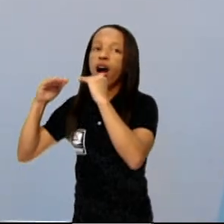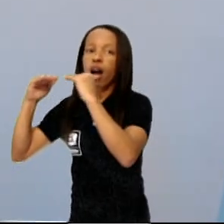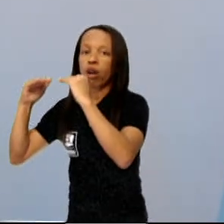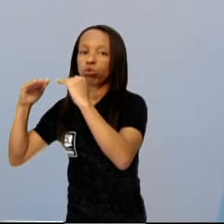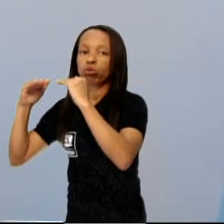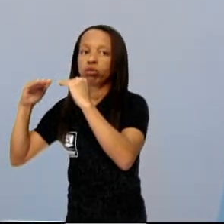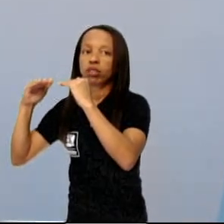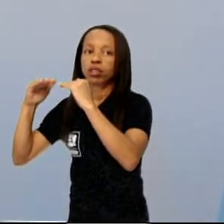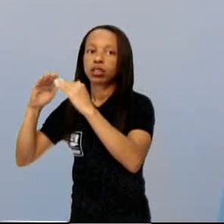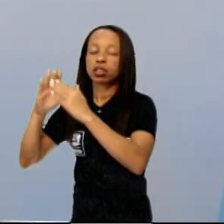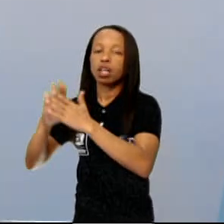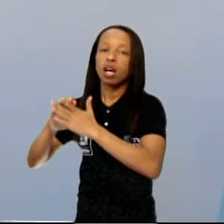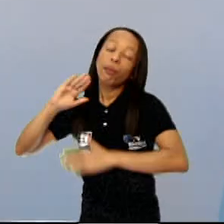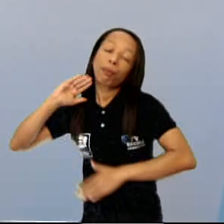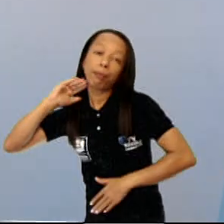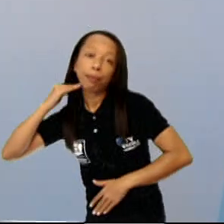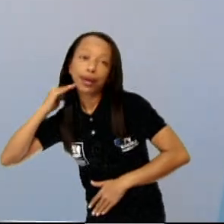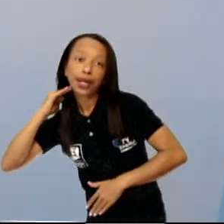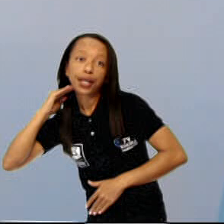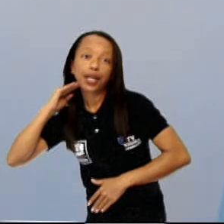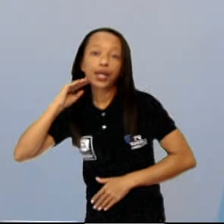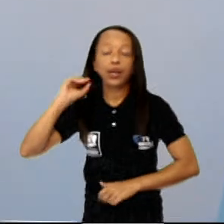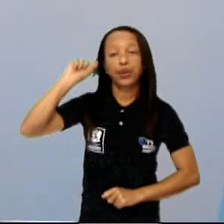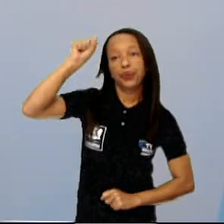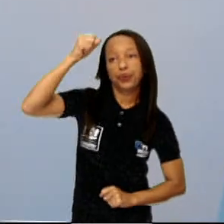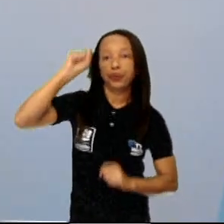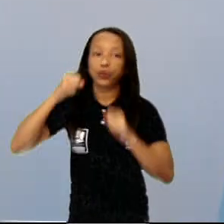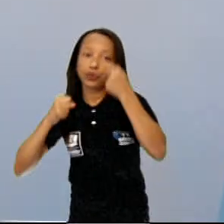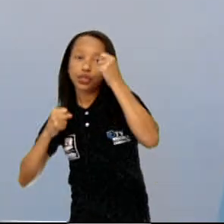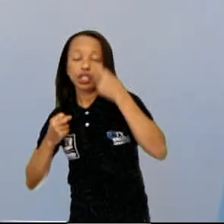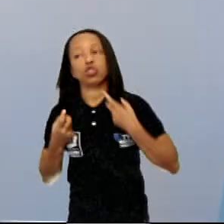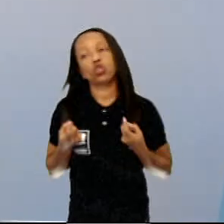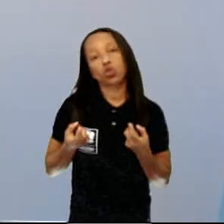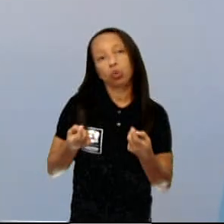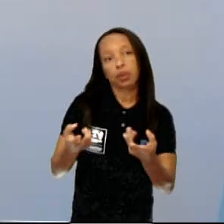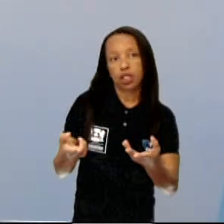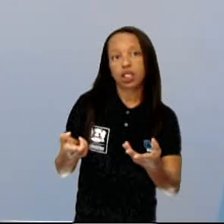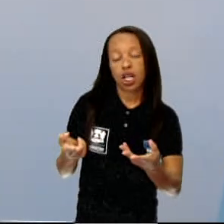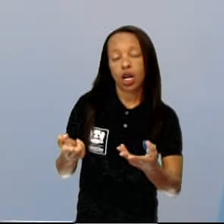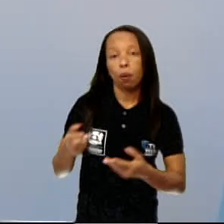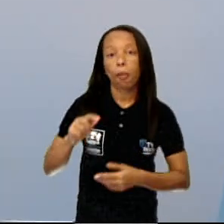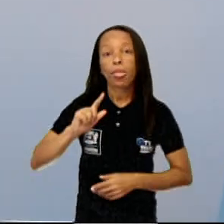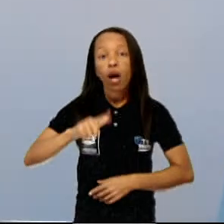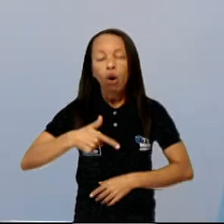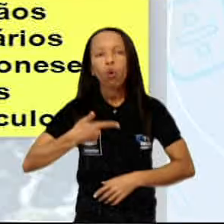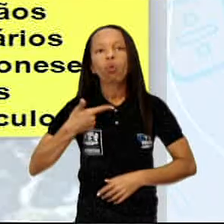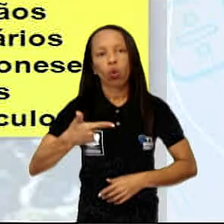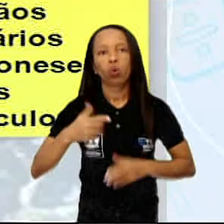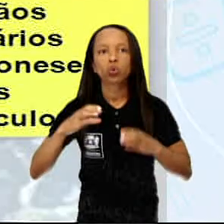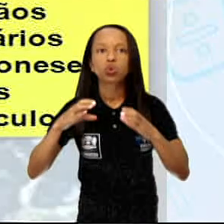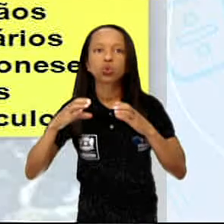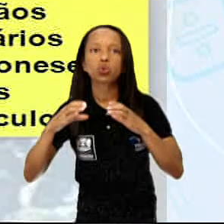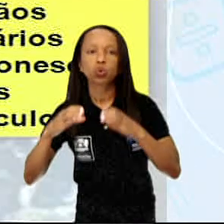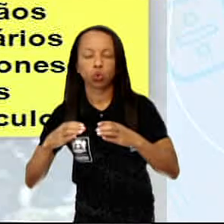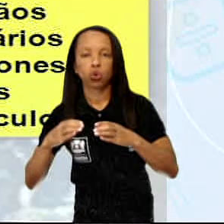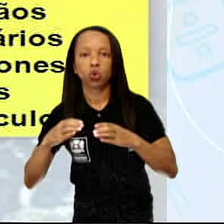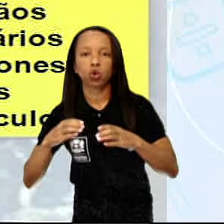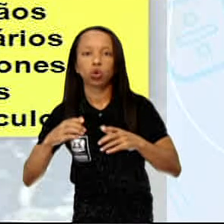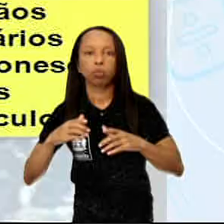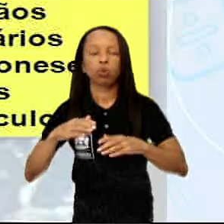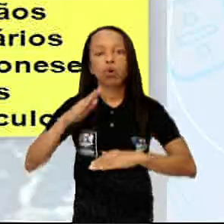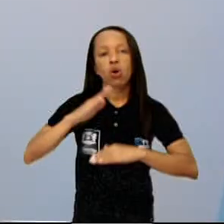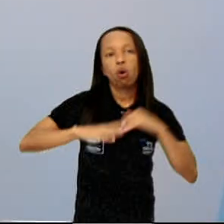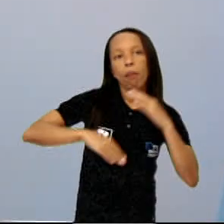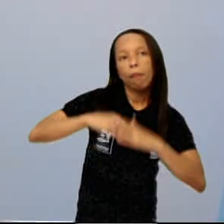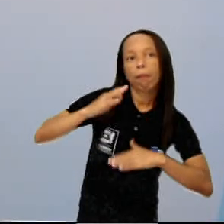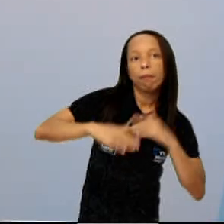comerciantes, o pessoal que tinha dinheiro. A gente também tinha a média burguesia, que eram profissionais liberais. Também eu não sei o que é profissional liberal, não.